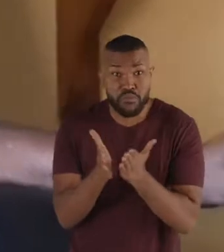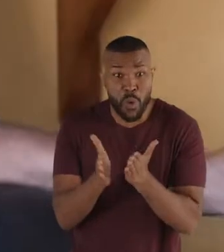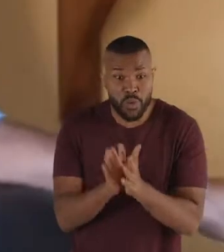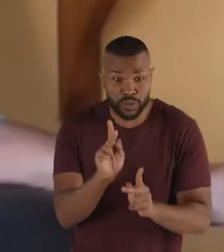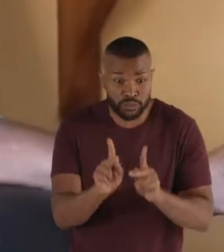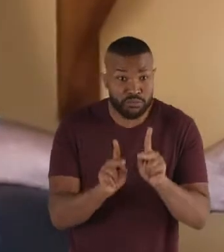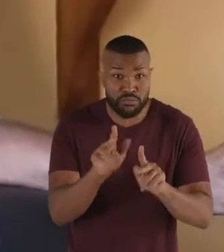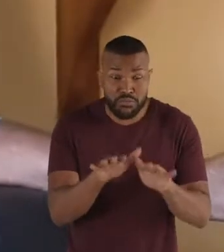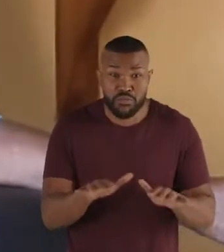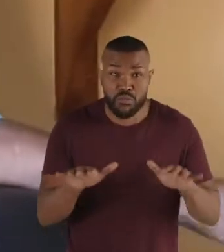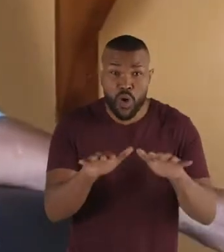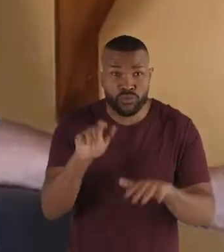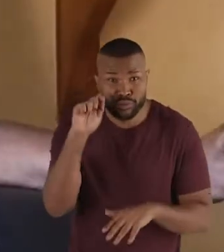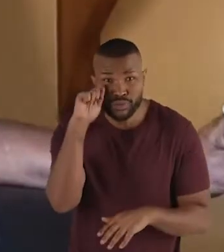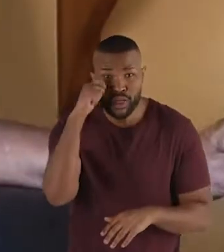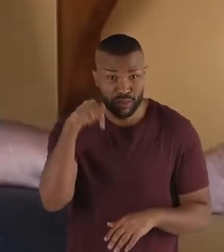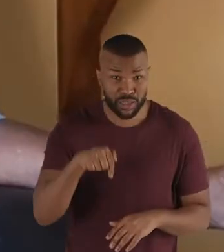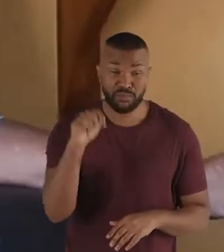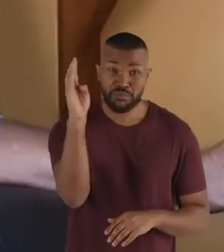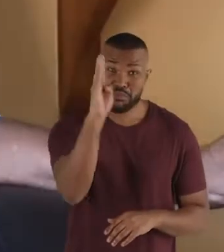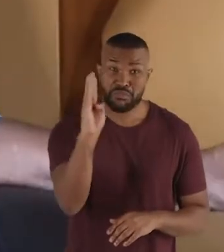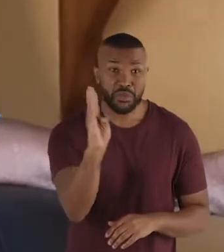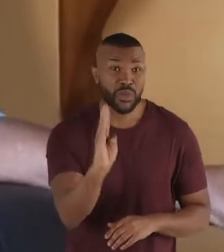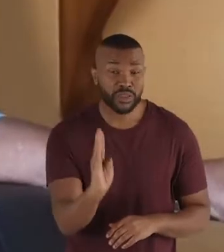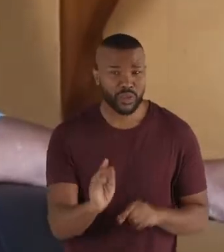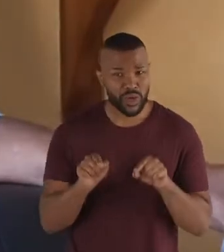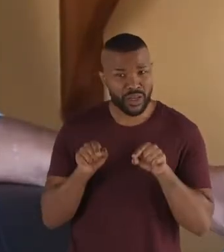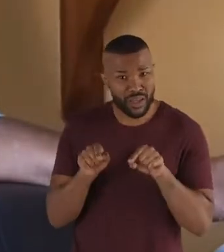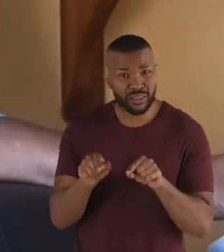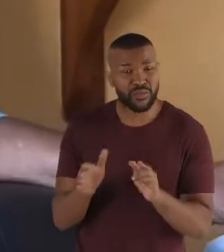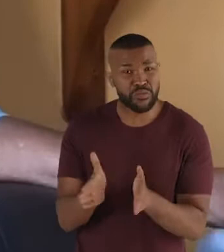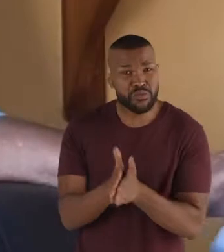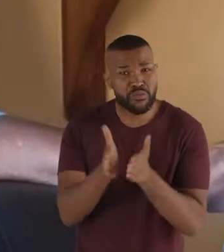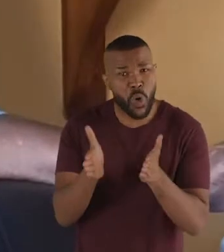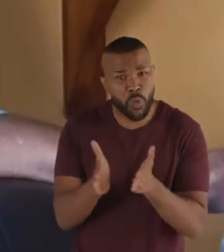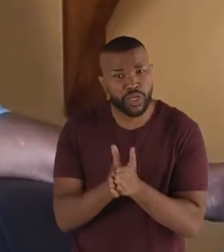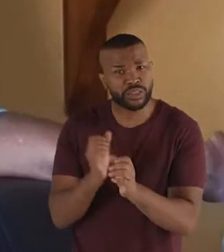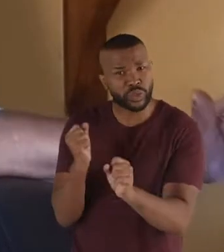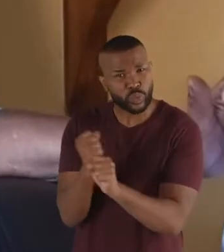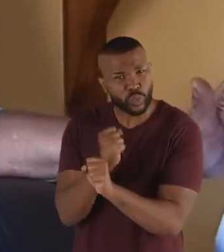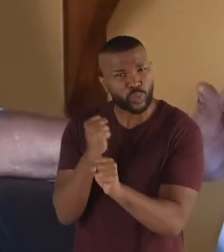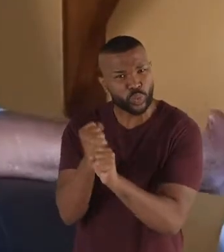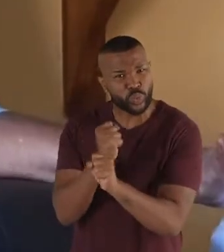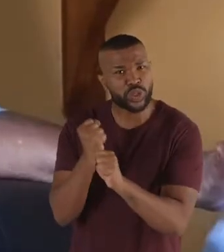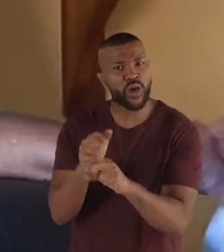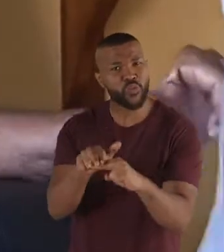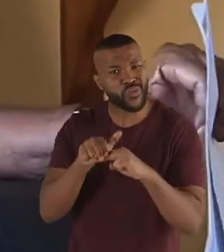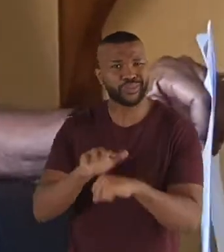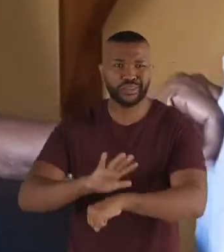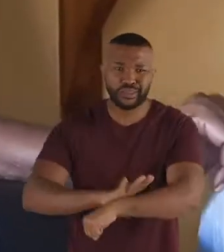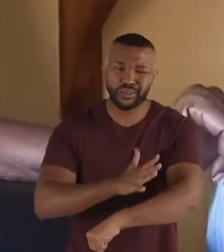a pobreza da população negra brasileira, ela foi uma pobreza